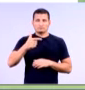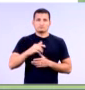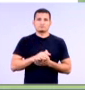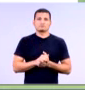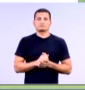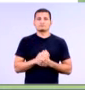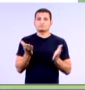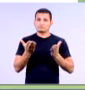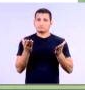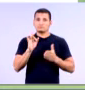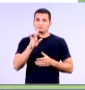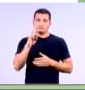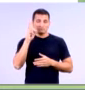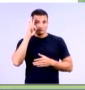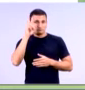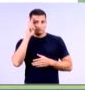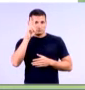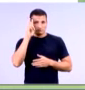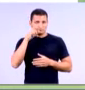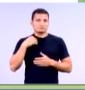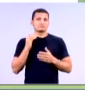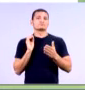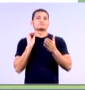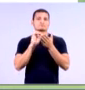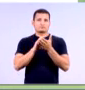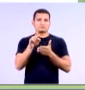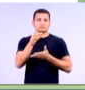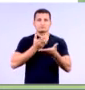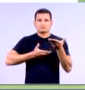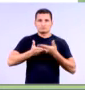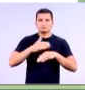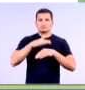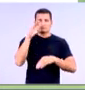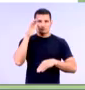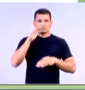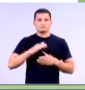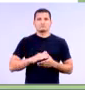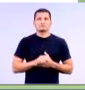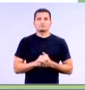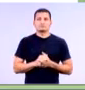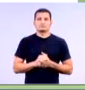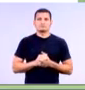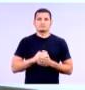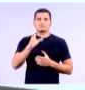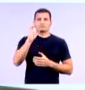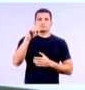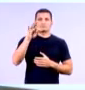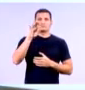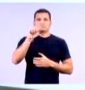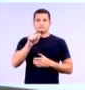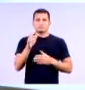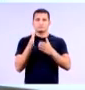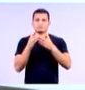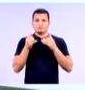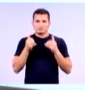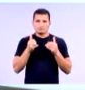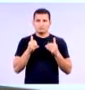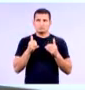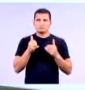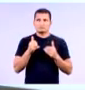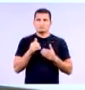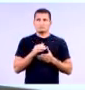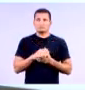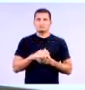proposital só para vocês, né, interagirem mais. A conta corrente, nós pedimos que